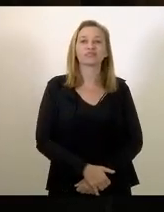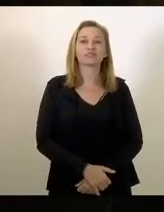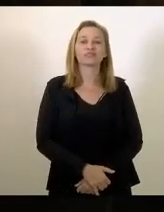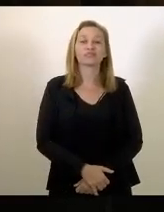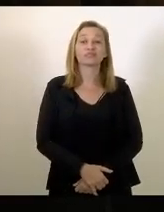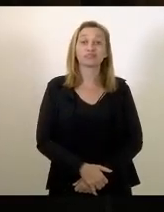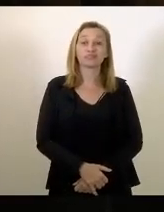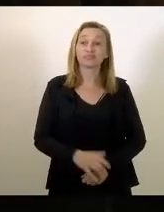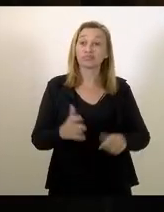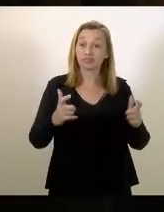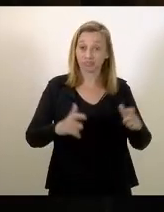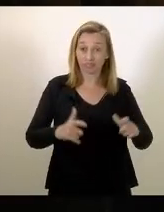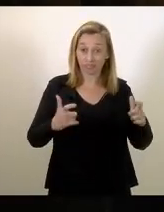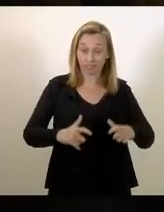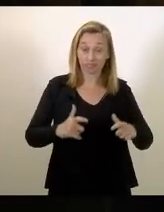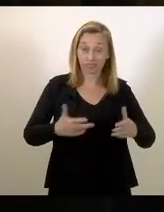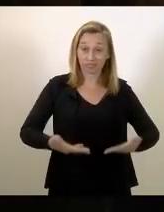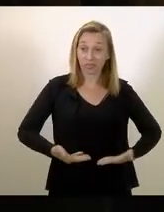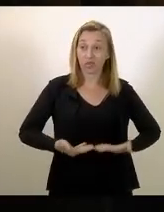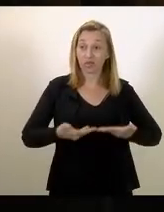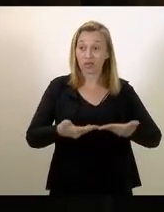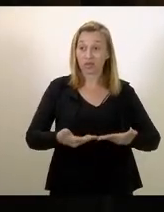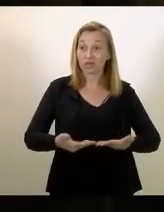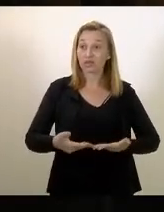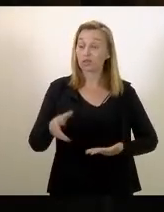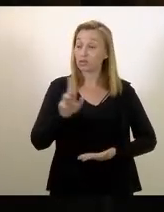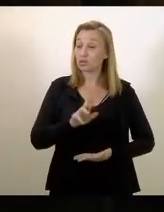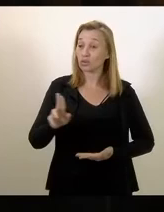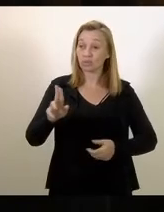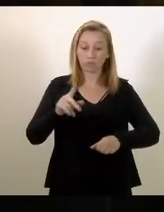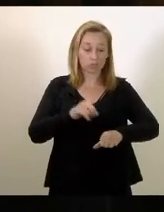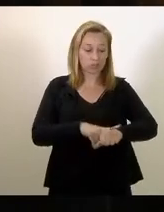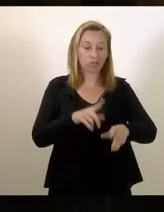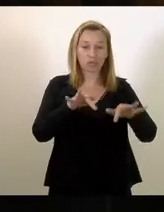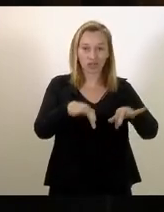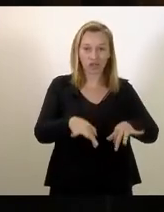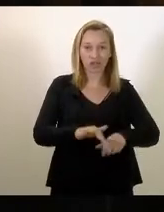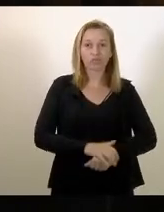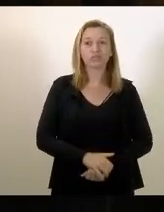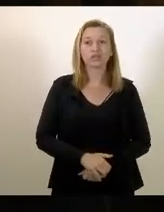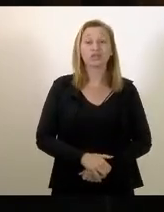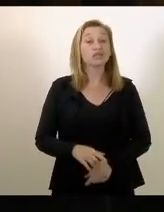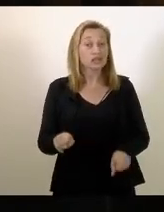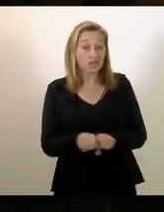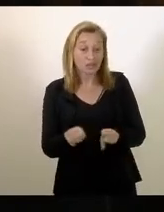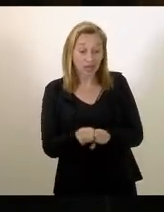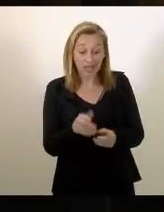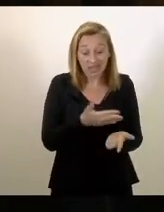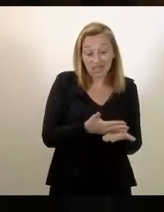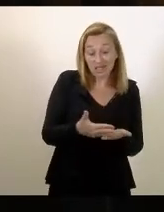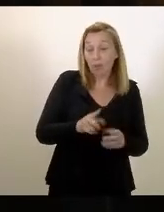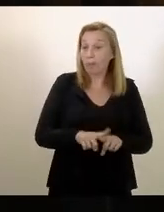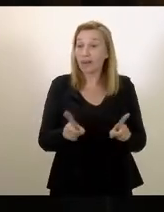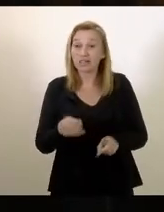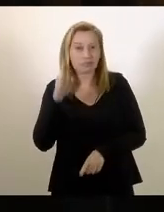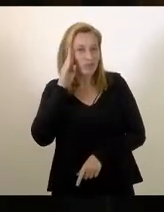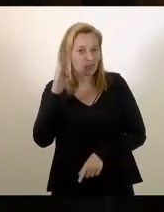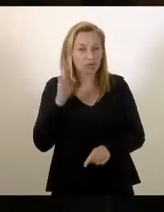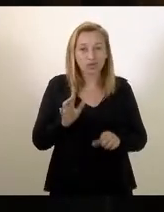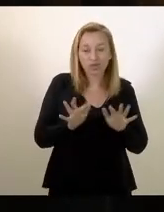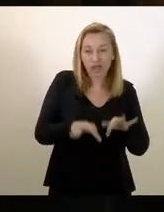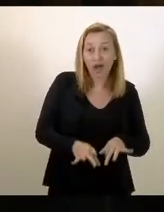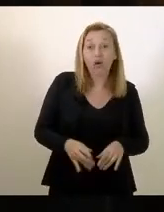espaço que é oferecido chamado expediente final e também o inicial mas principalmente o final